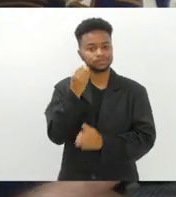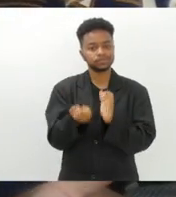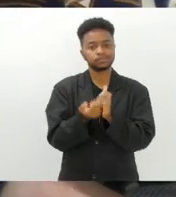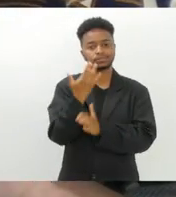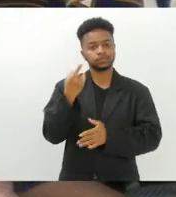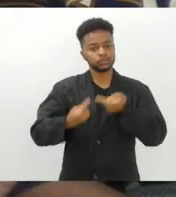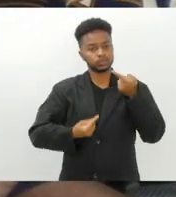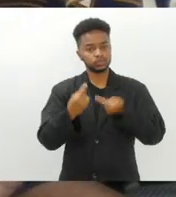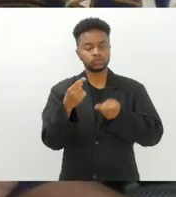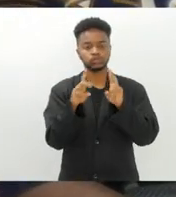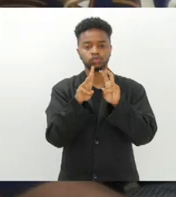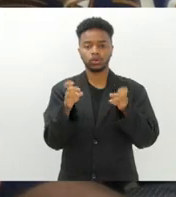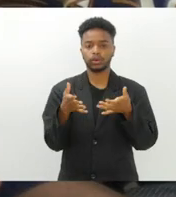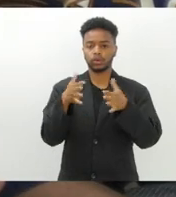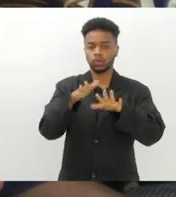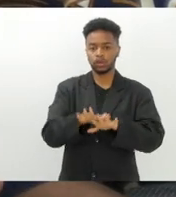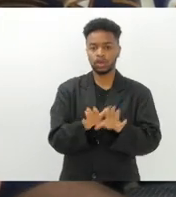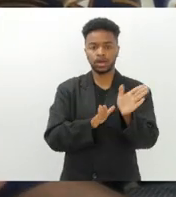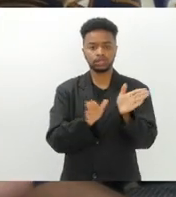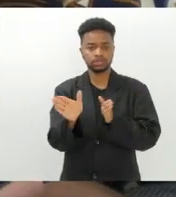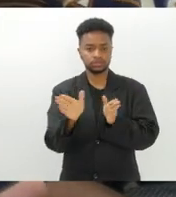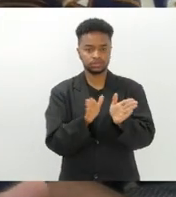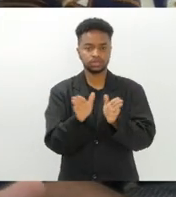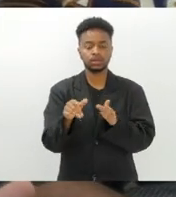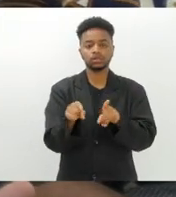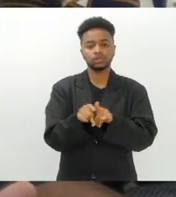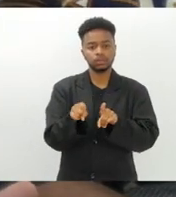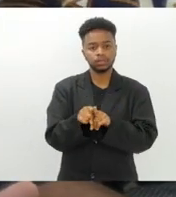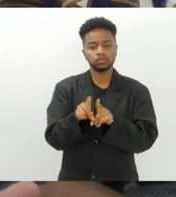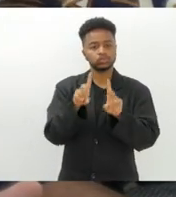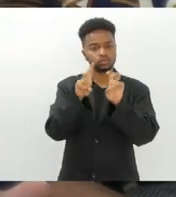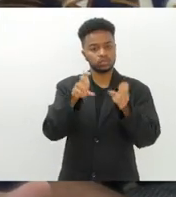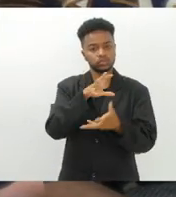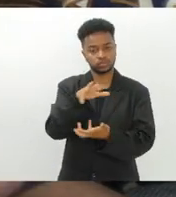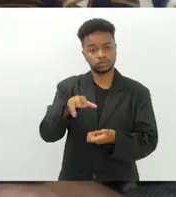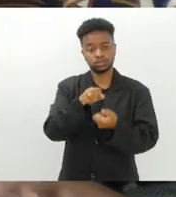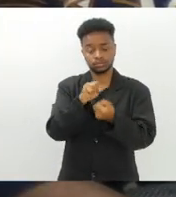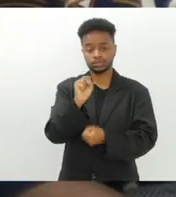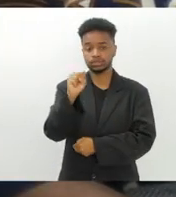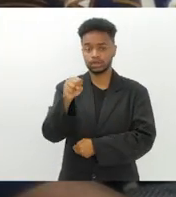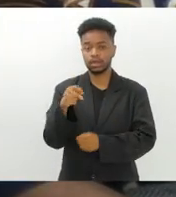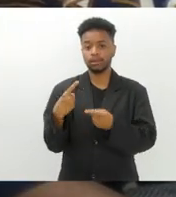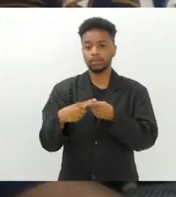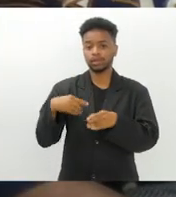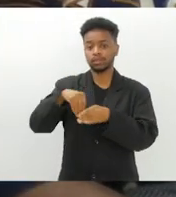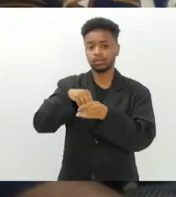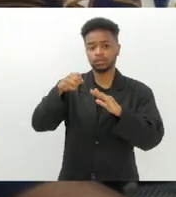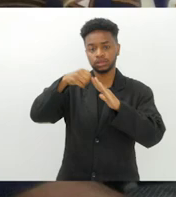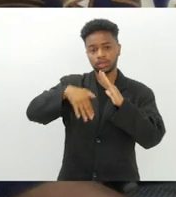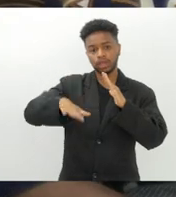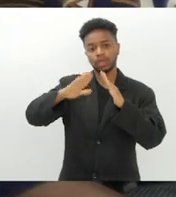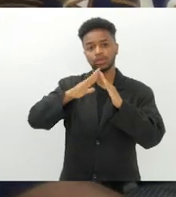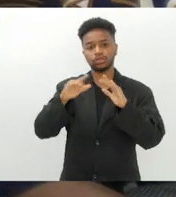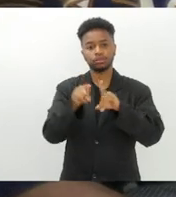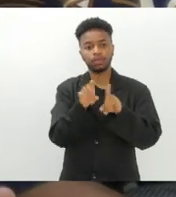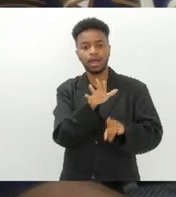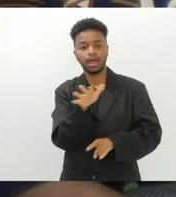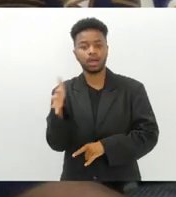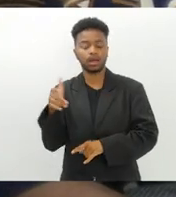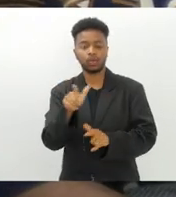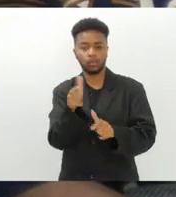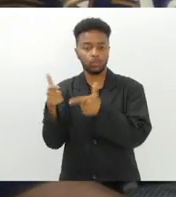debate sobre a inclusão, acessibilidade e também sustentabilidade nos terreiros e também nos espaços públicos,